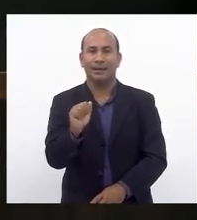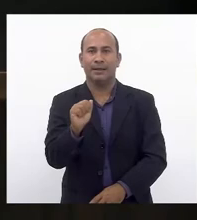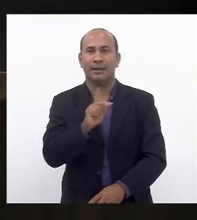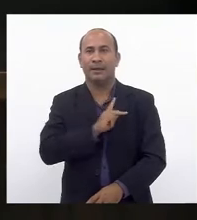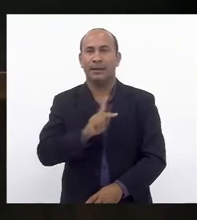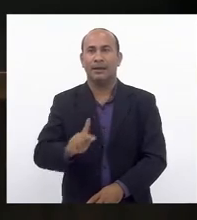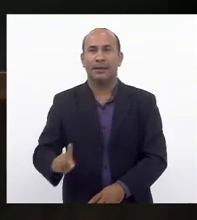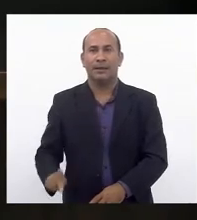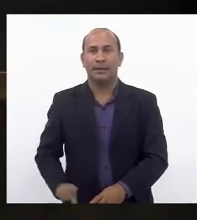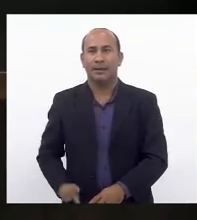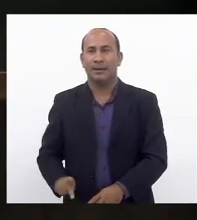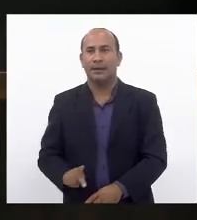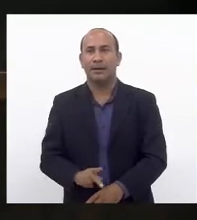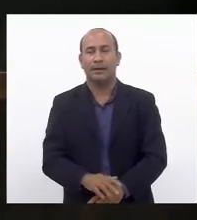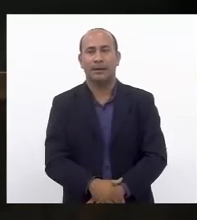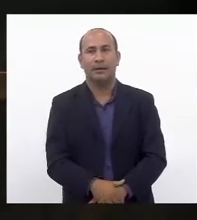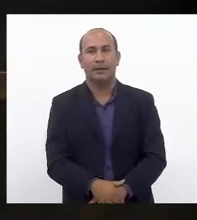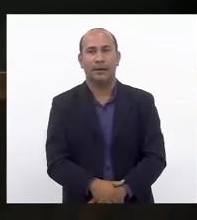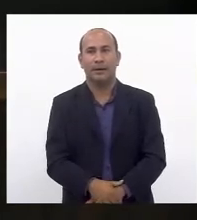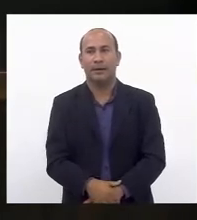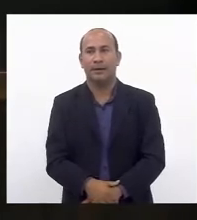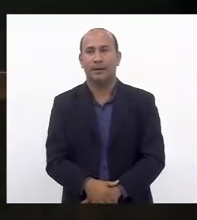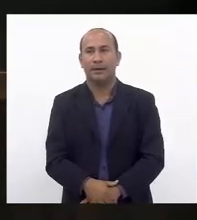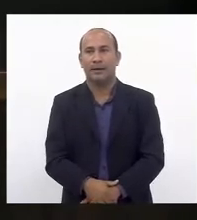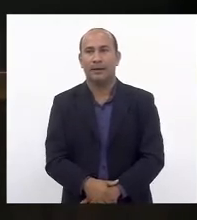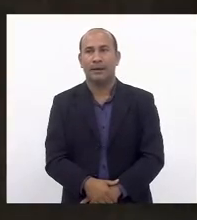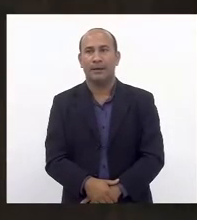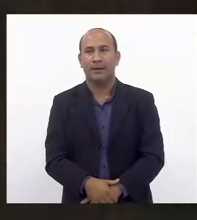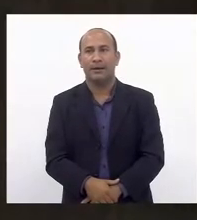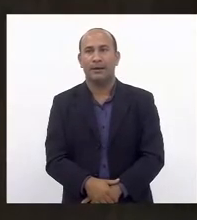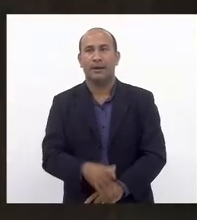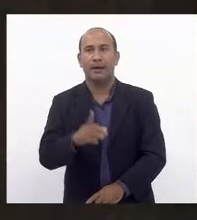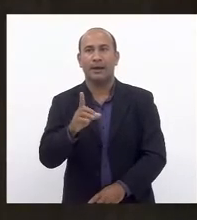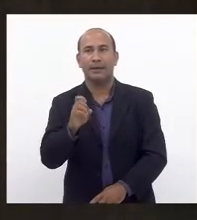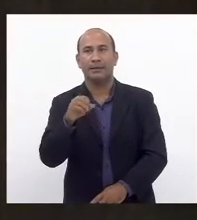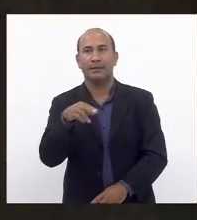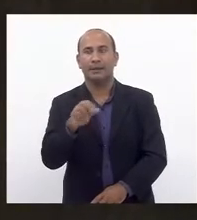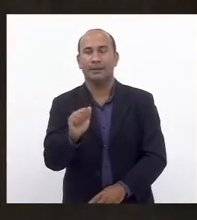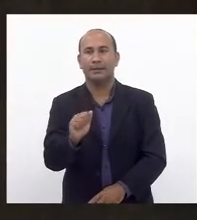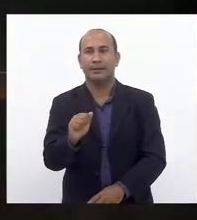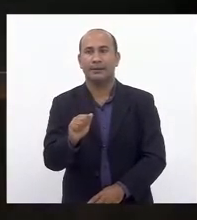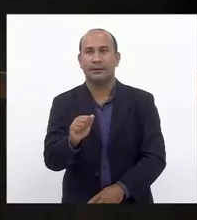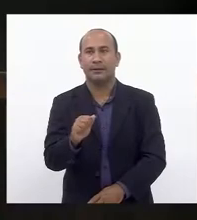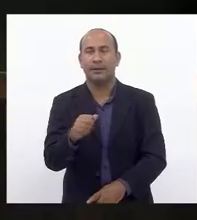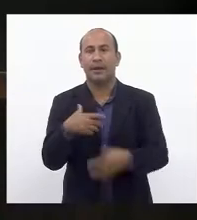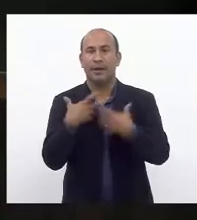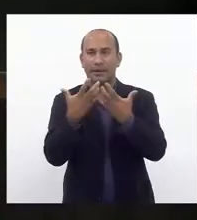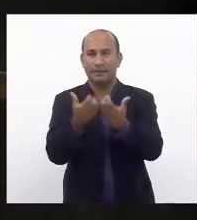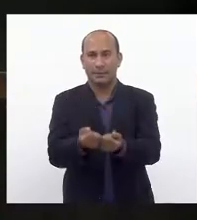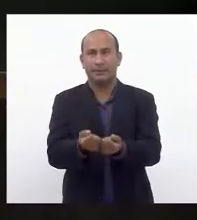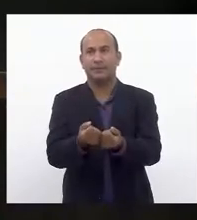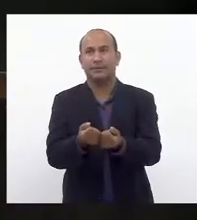presidência Adriana Baltazar, para emitir parecer. O que, tia Ju? Favorável.